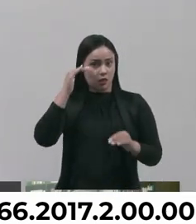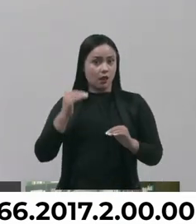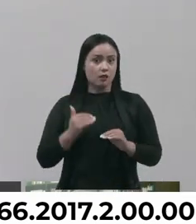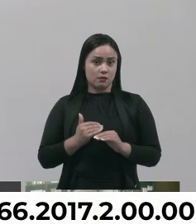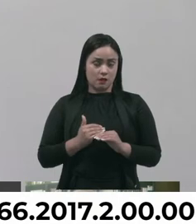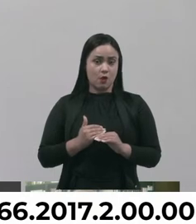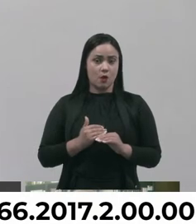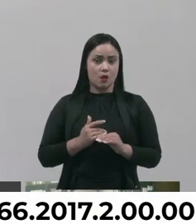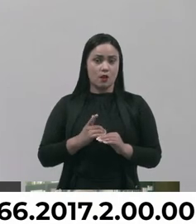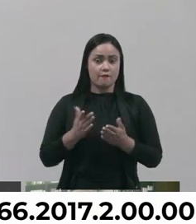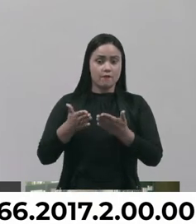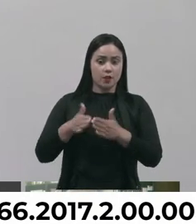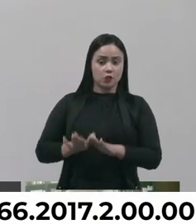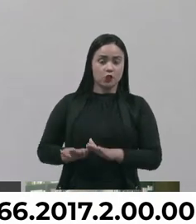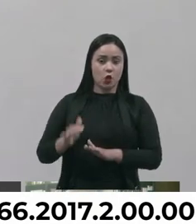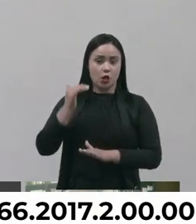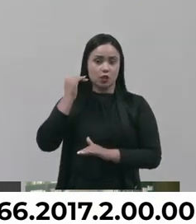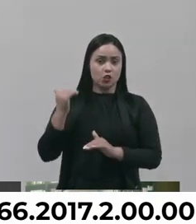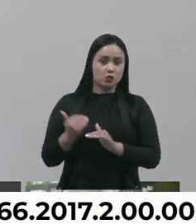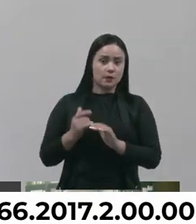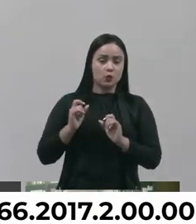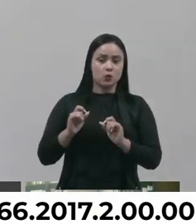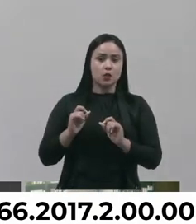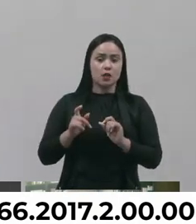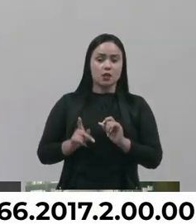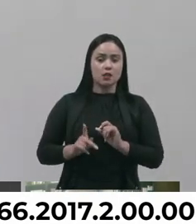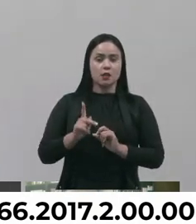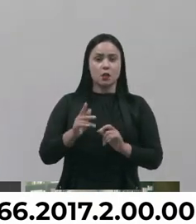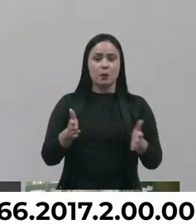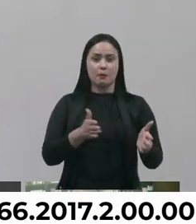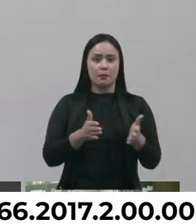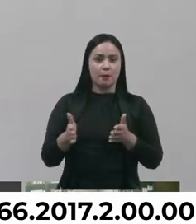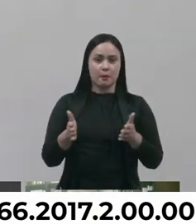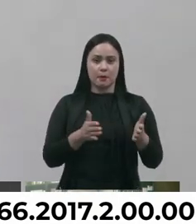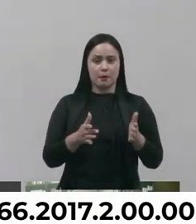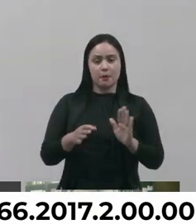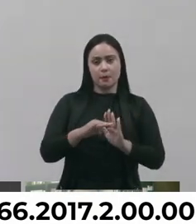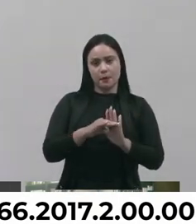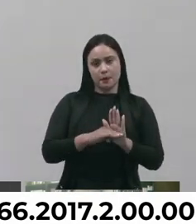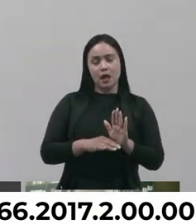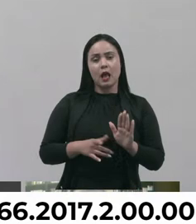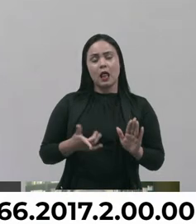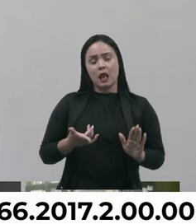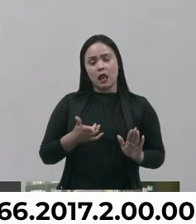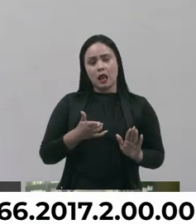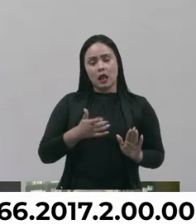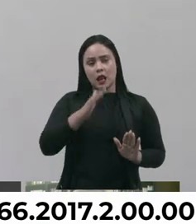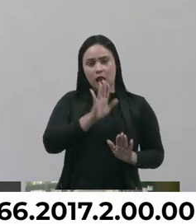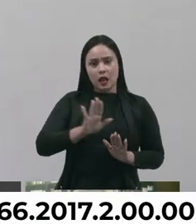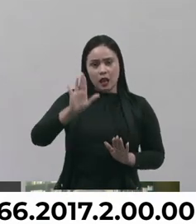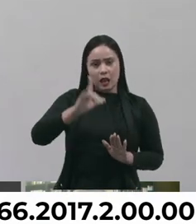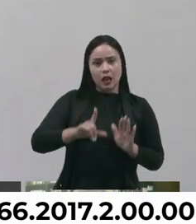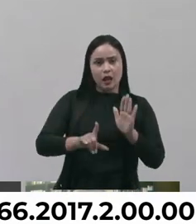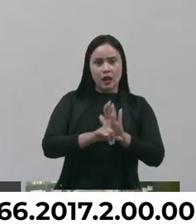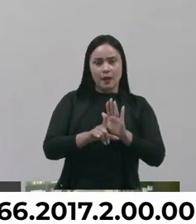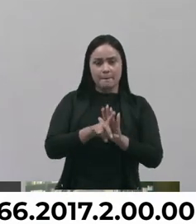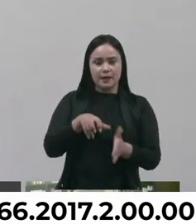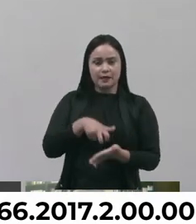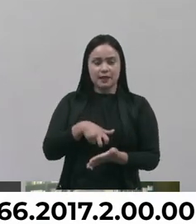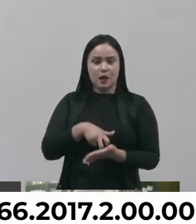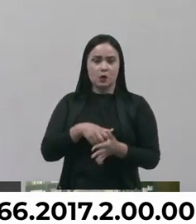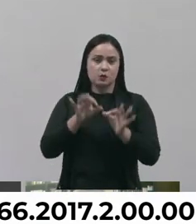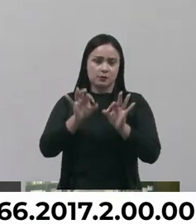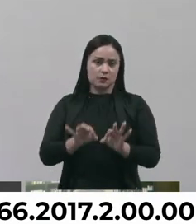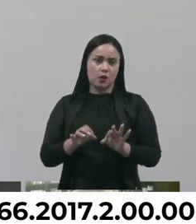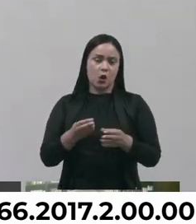e fixou o entendimento segundo o qual o prazo prescricional previsto na lei penal se aplica às infrações disciplinares, também